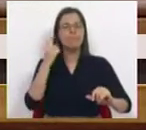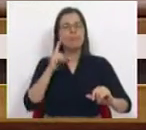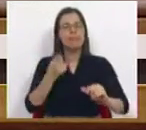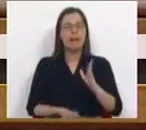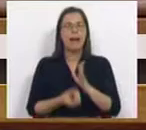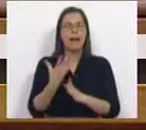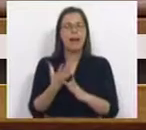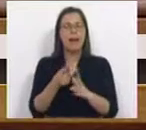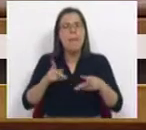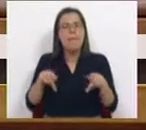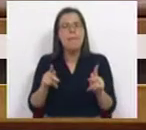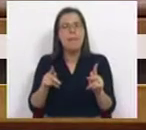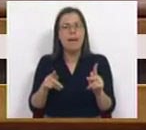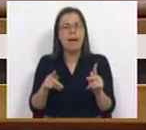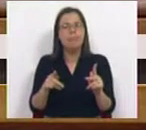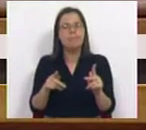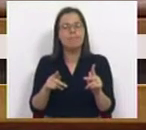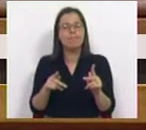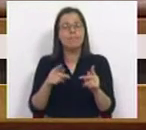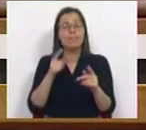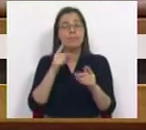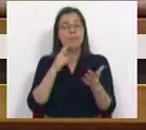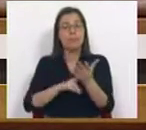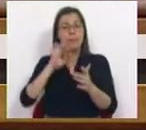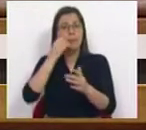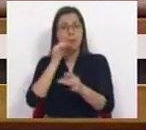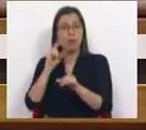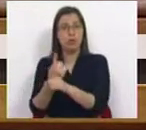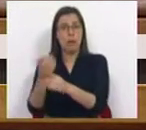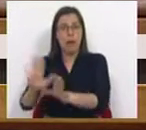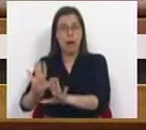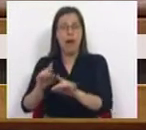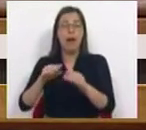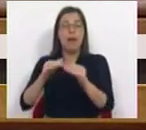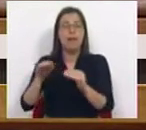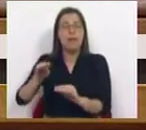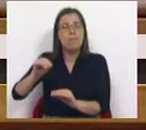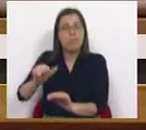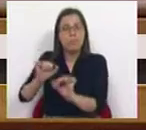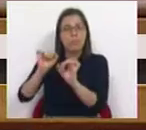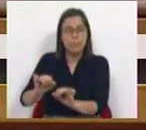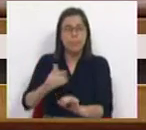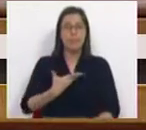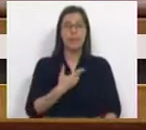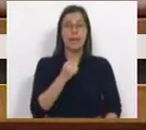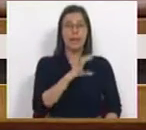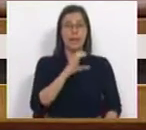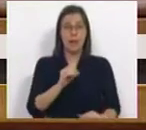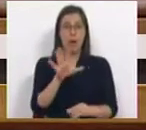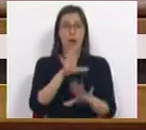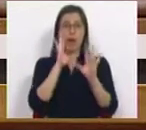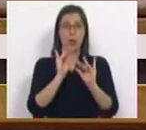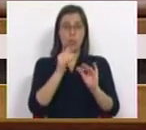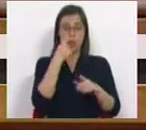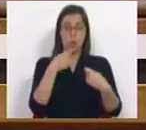procuram criar uma metodologia de rastreabilidade do desperdício alimentar ao nível local. Pela DECO, que em matéria de educação